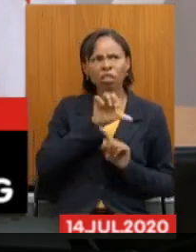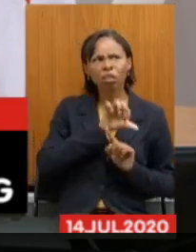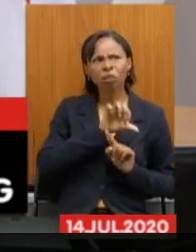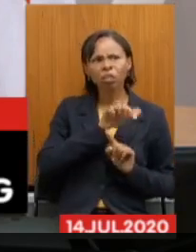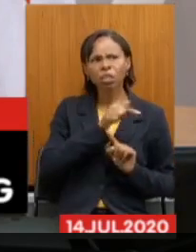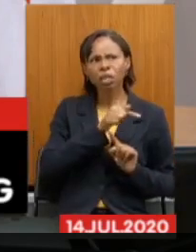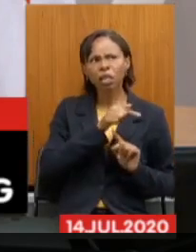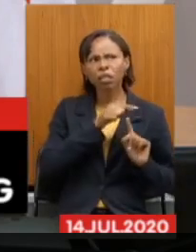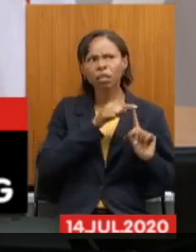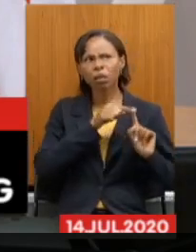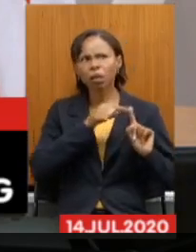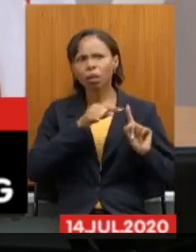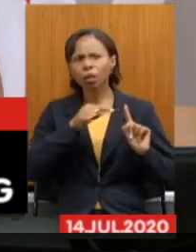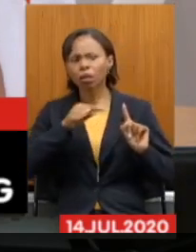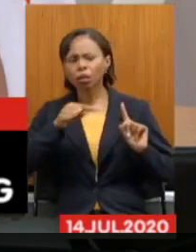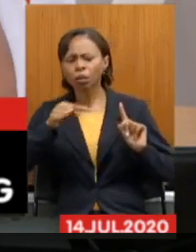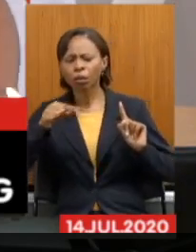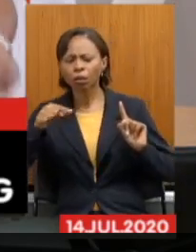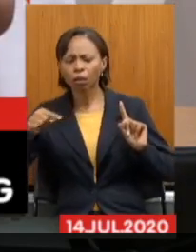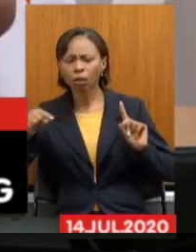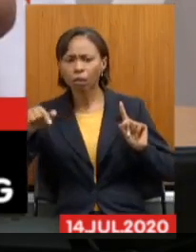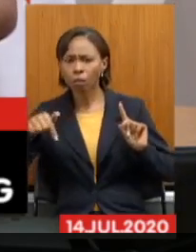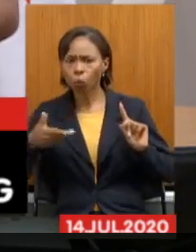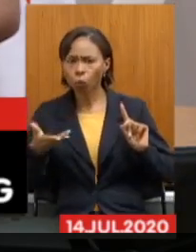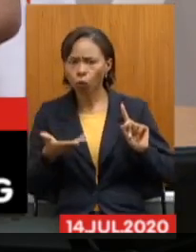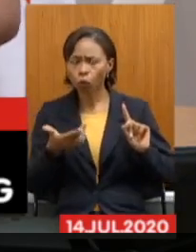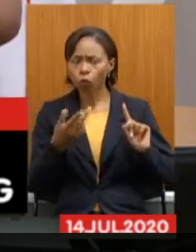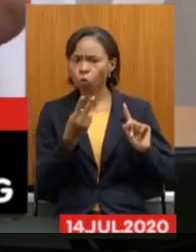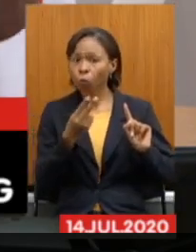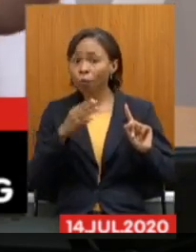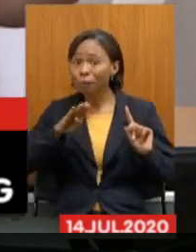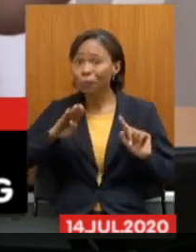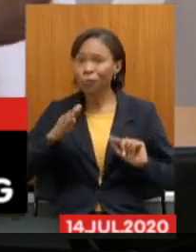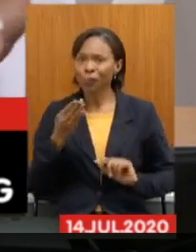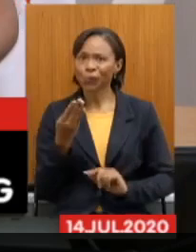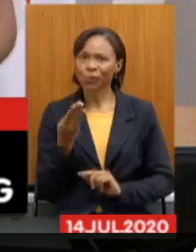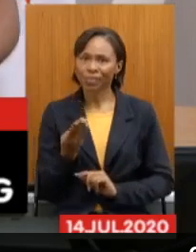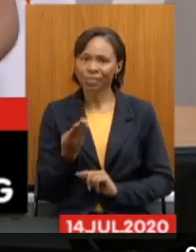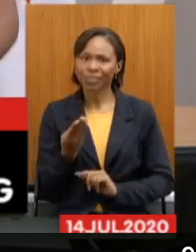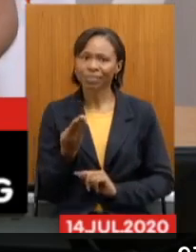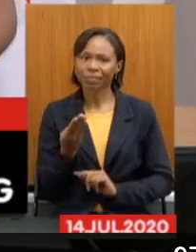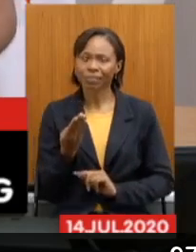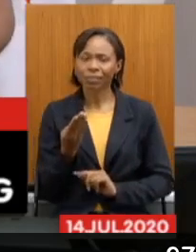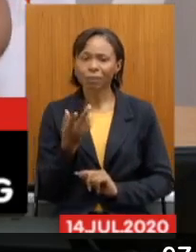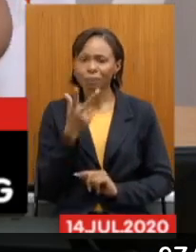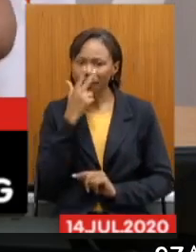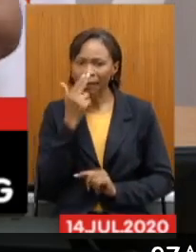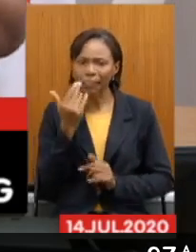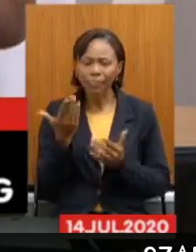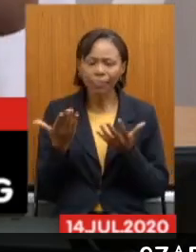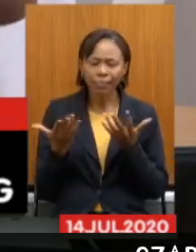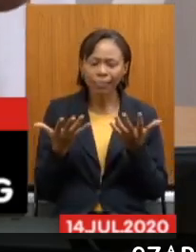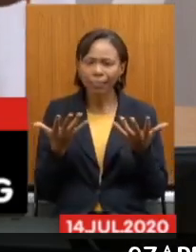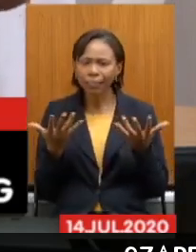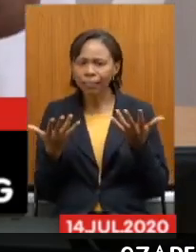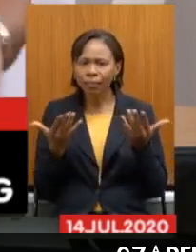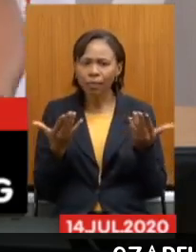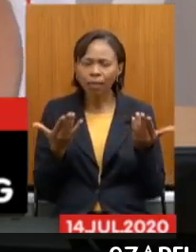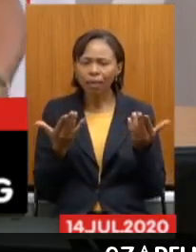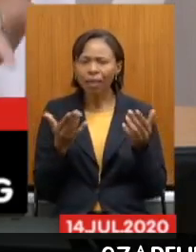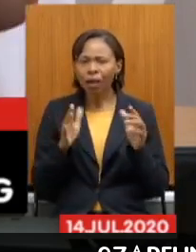92 bilhões. E tem um detalhe, gente, ainda fazem um jogo de triangulação. Passa um